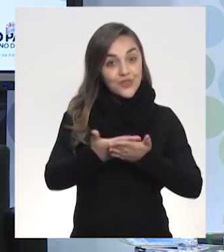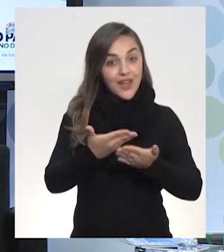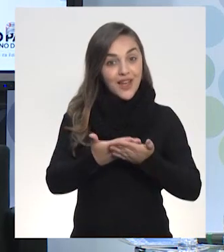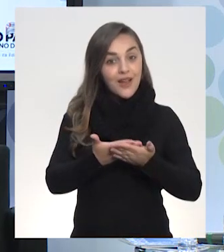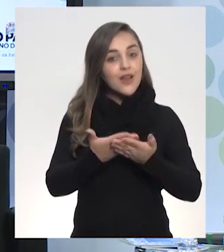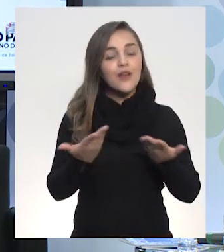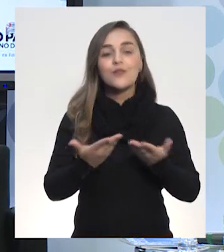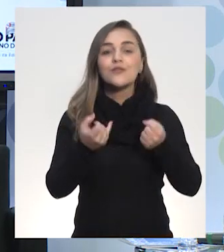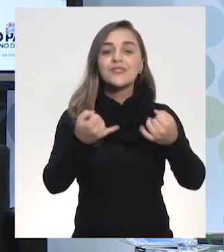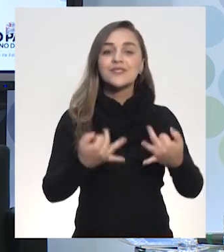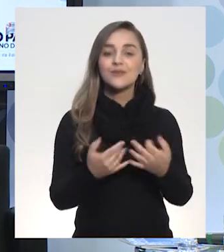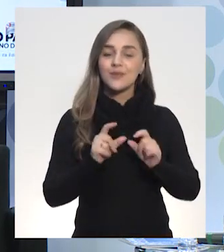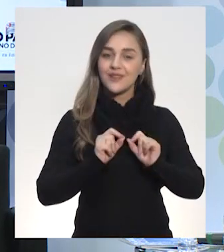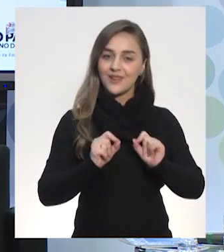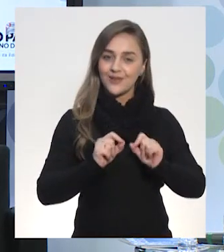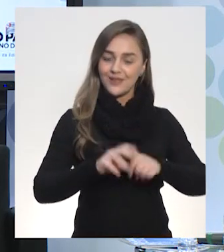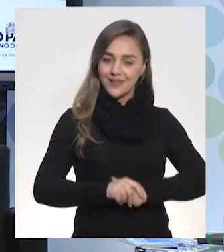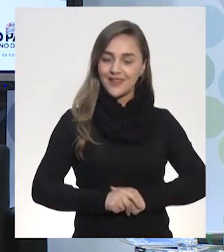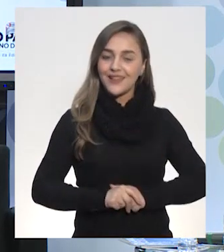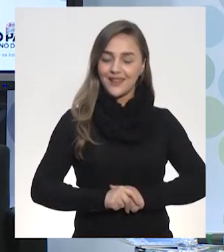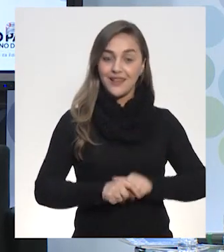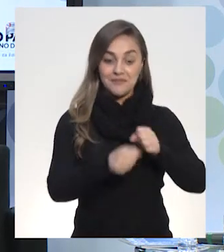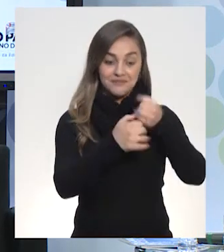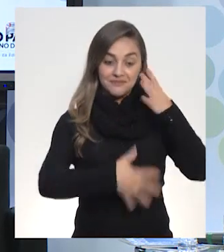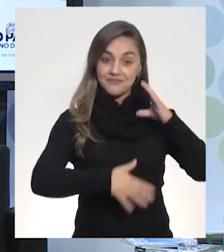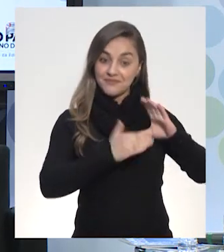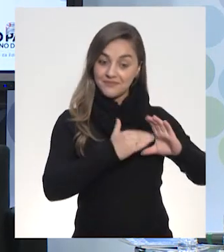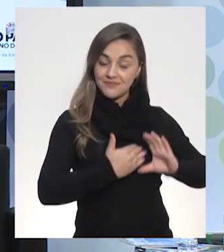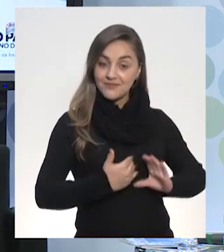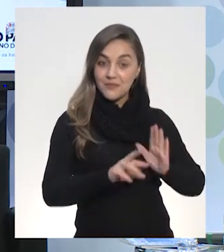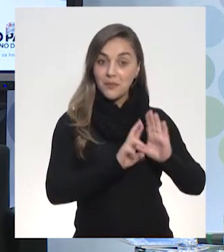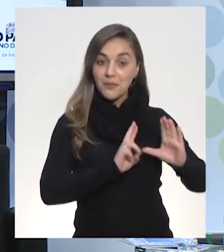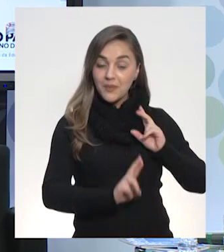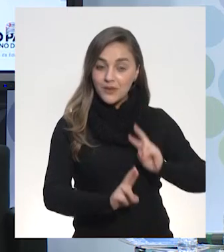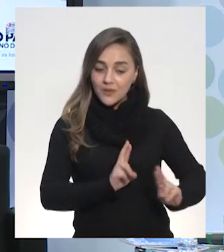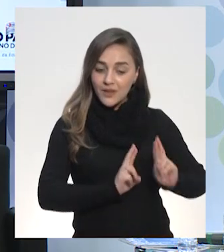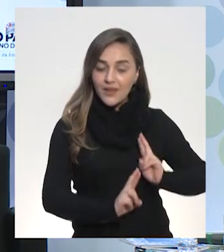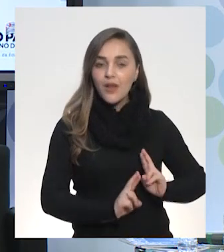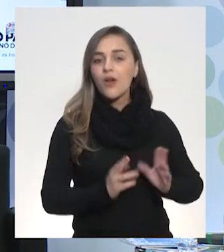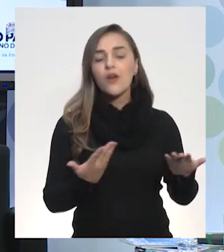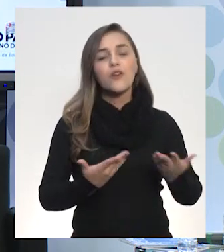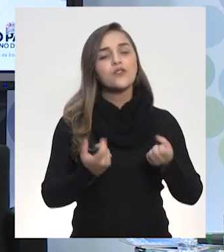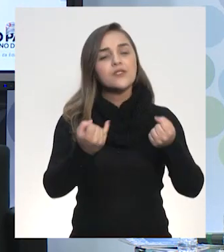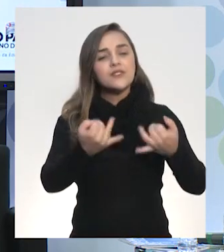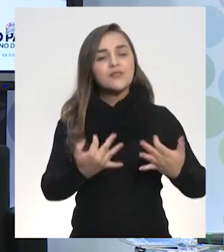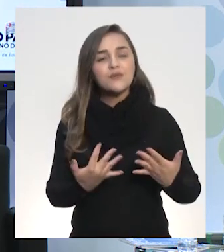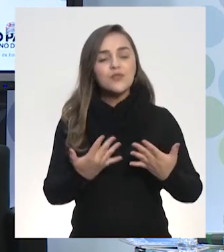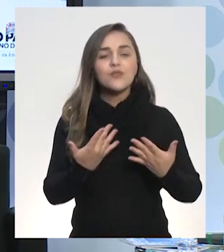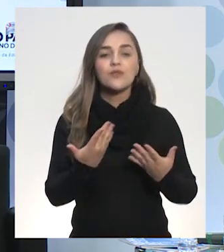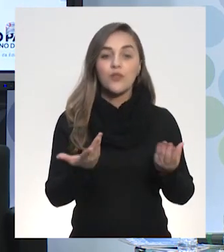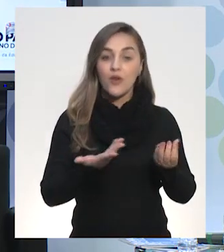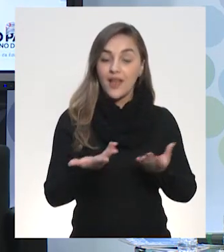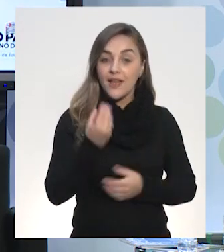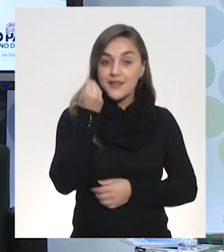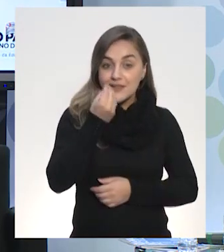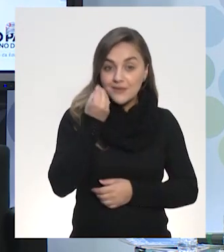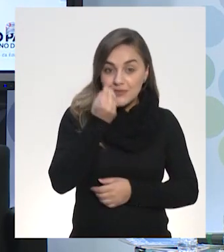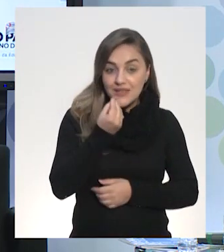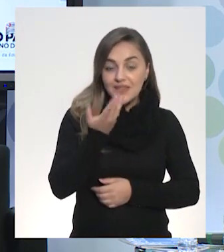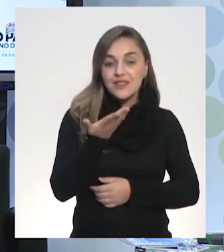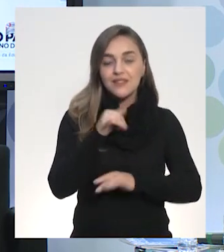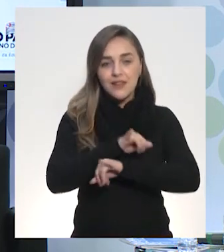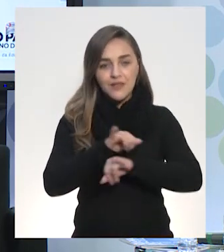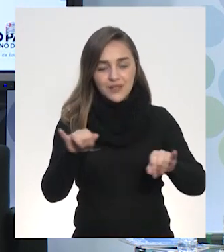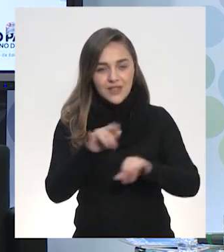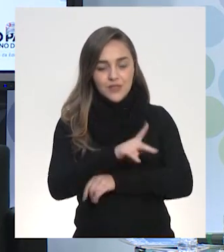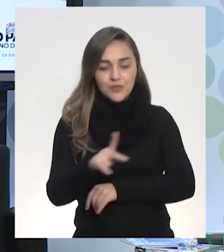da enquete que o pessoal respondeu, né? O pessoal falou que gostaria de realizar o experimento e que avisasse os professores nas redes